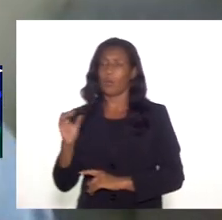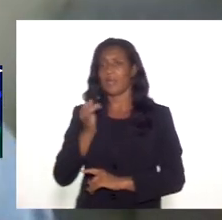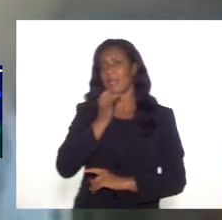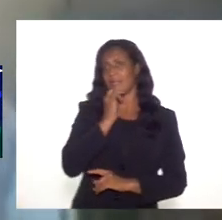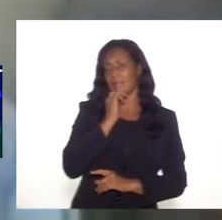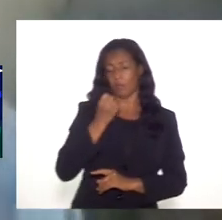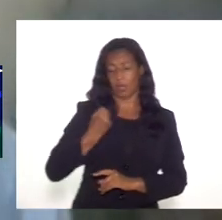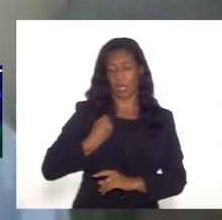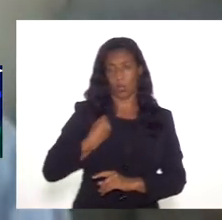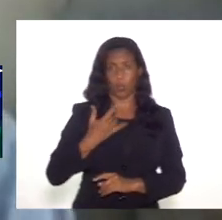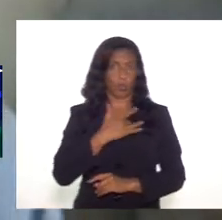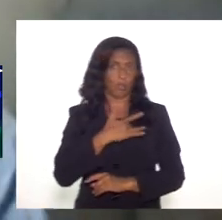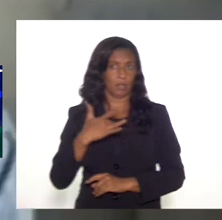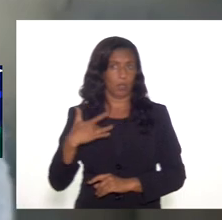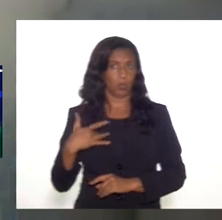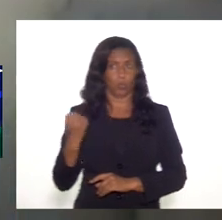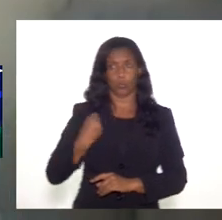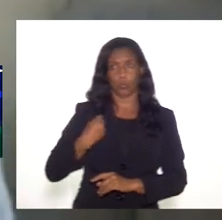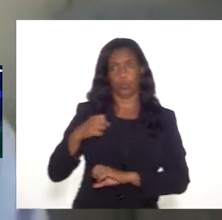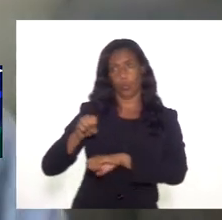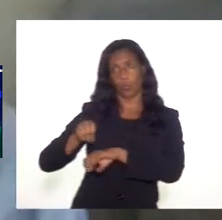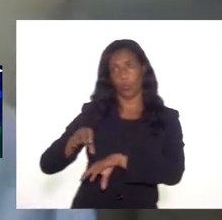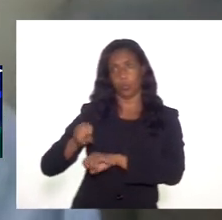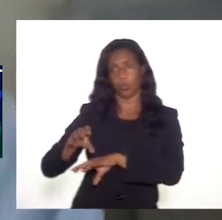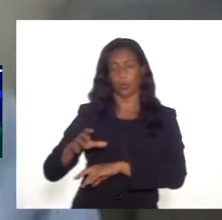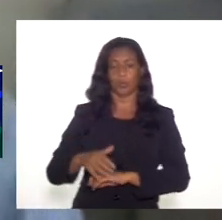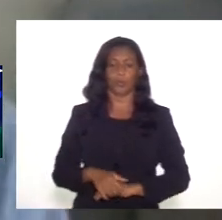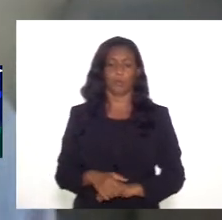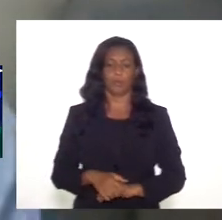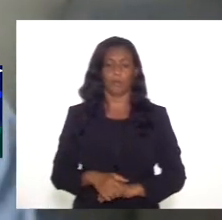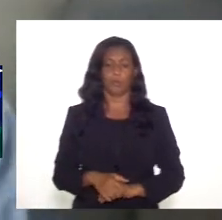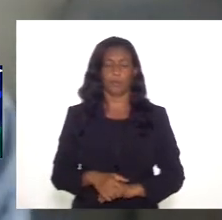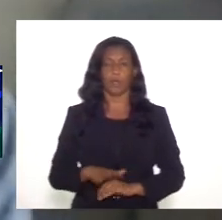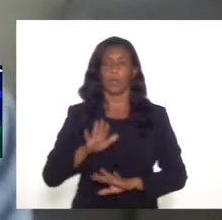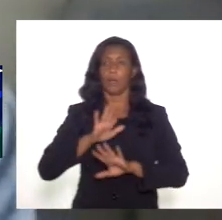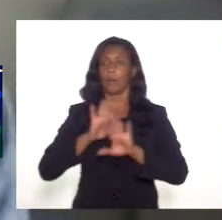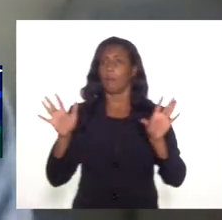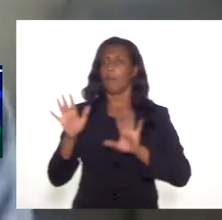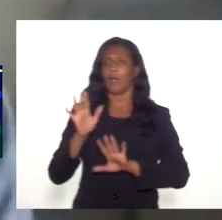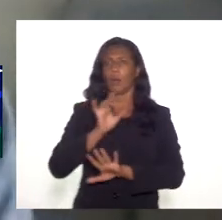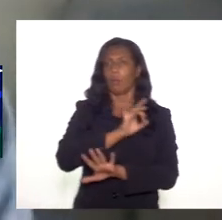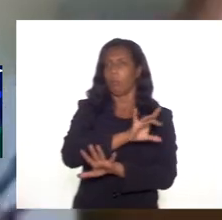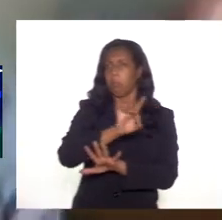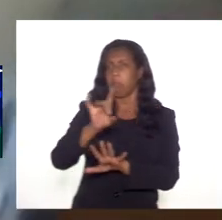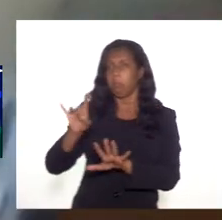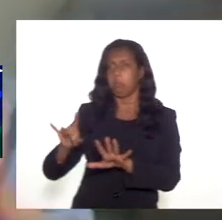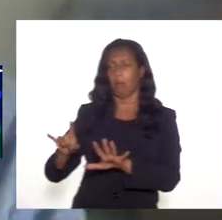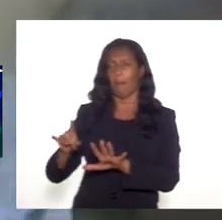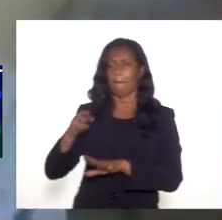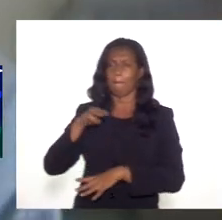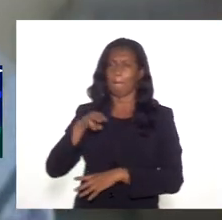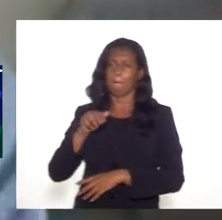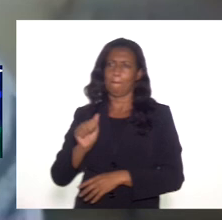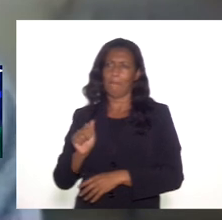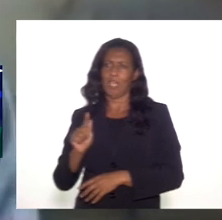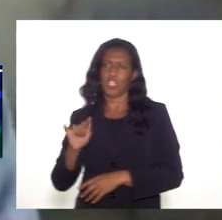exemplo, os números na saúde, números na educação, enfim, mas não por cada categoria, magistério,